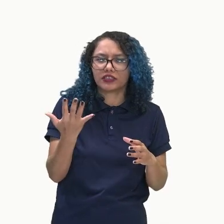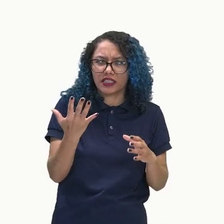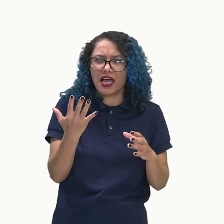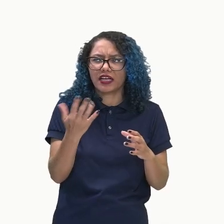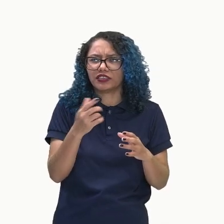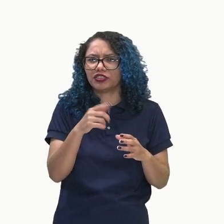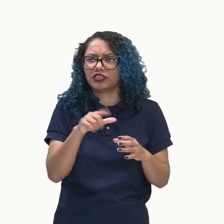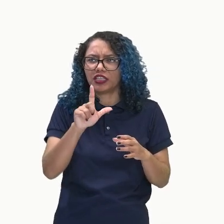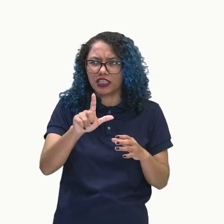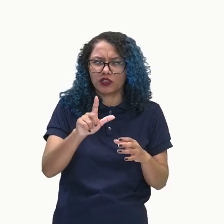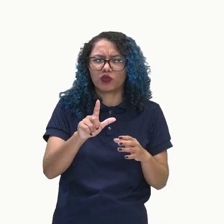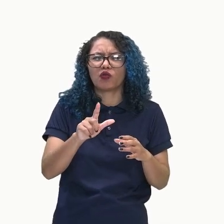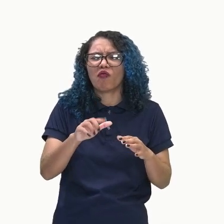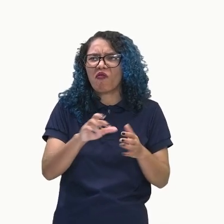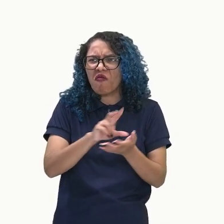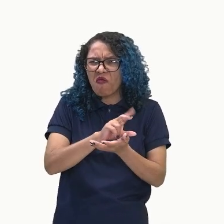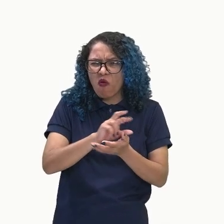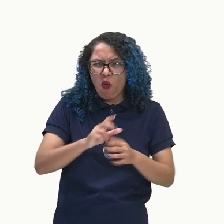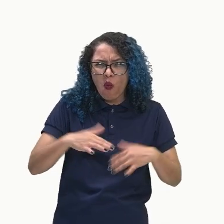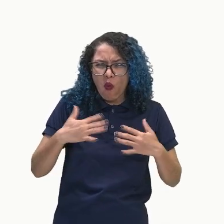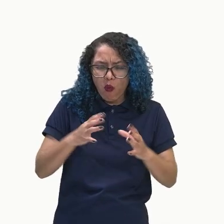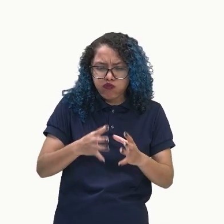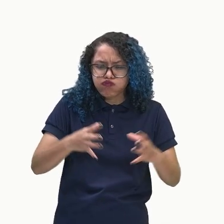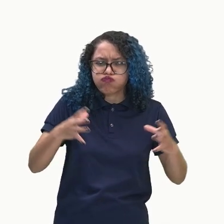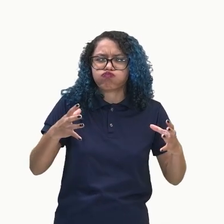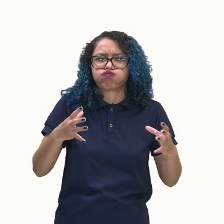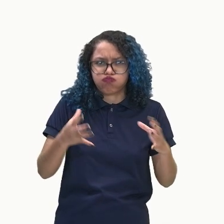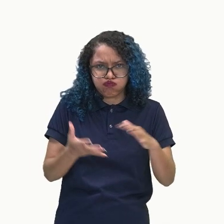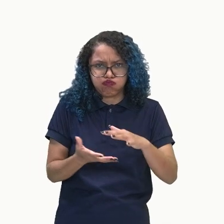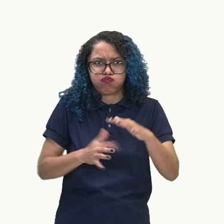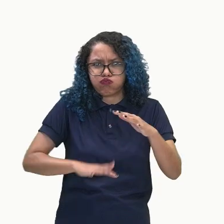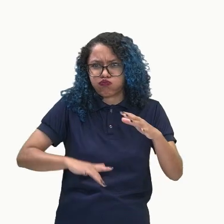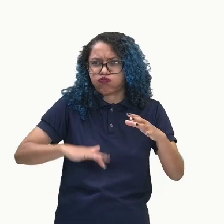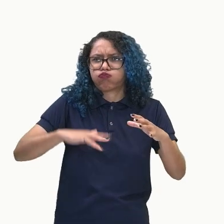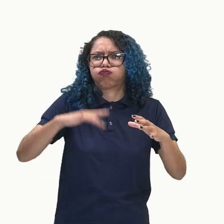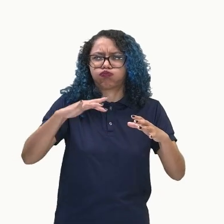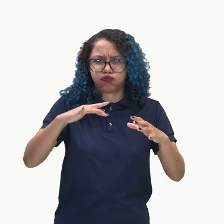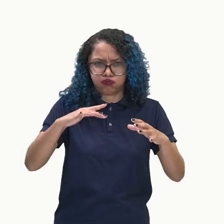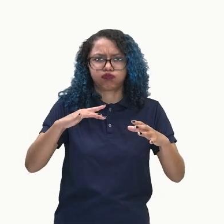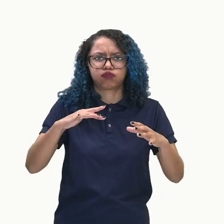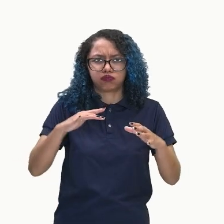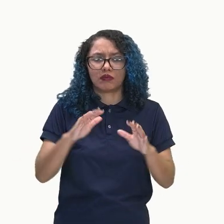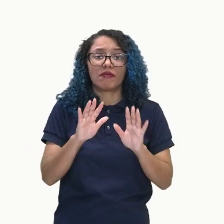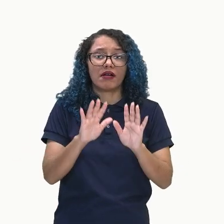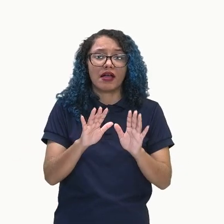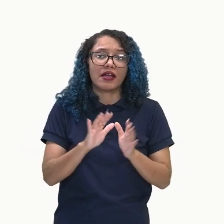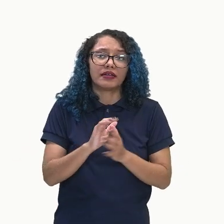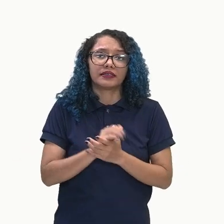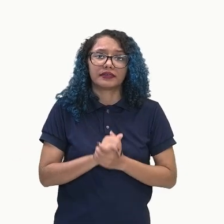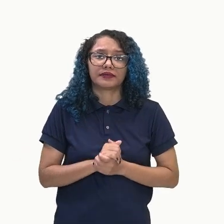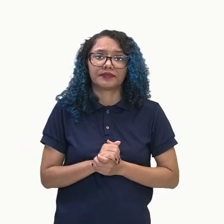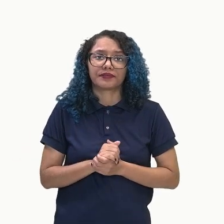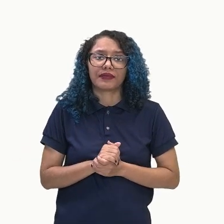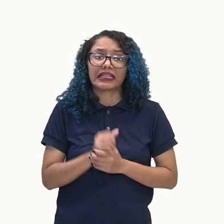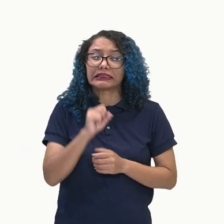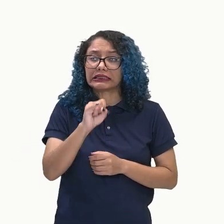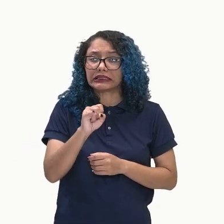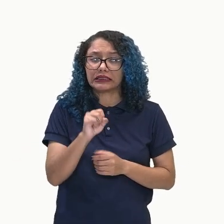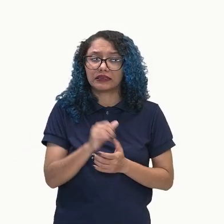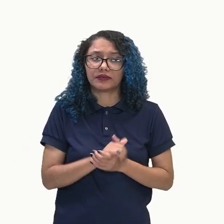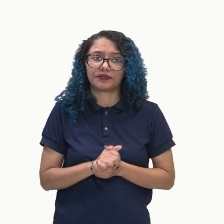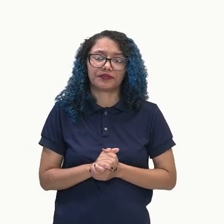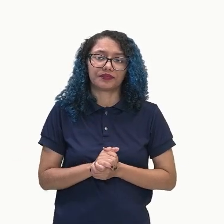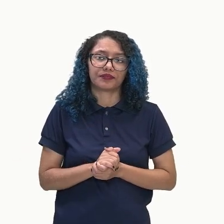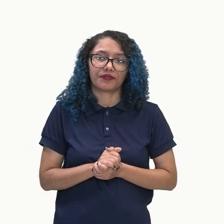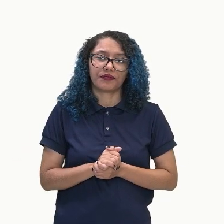10, 100, 1000 e por aí vai. Mas quando eu estou trabalhando ali, quando eu estou falando em unidade, não é,